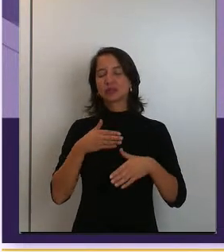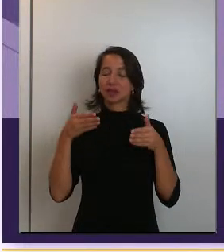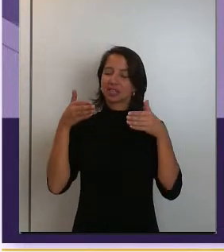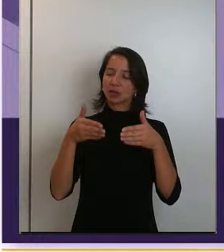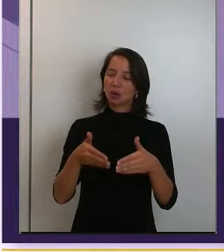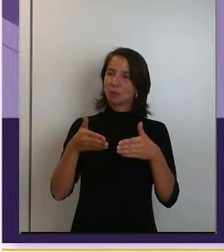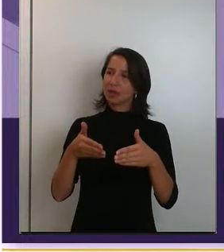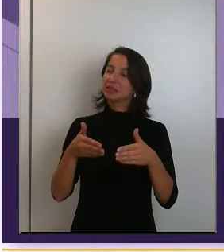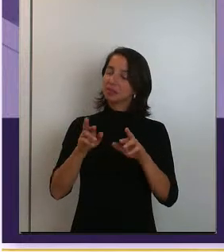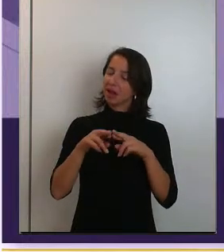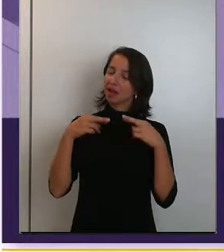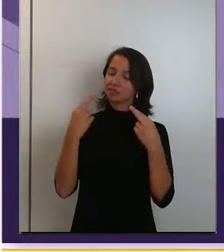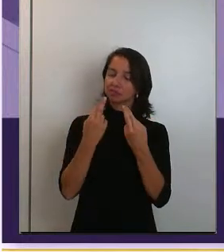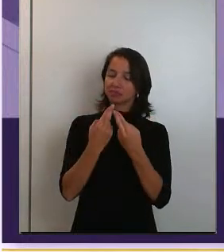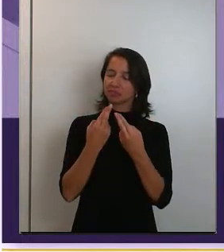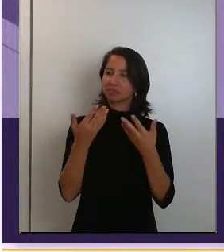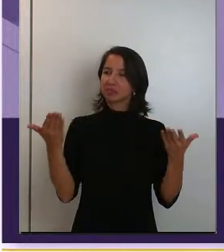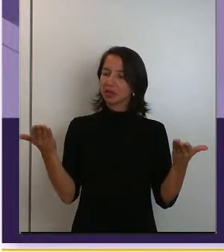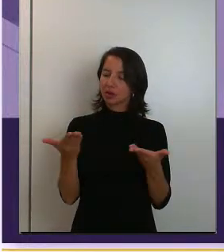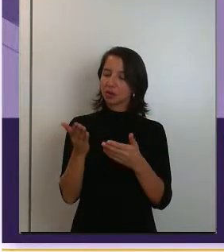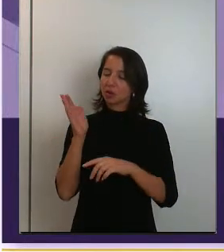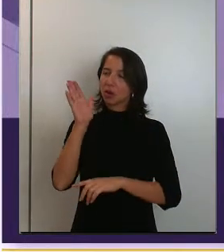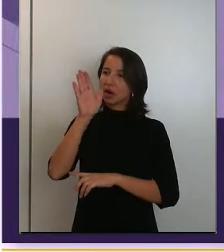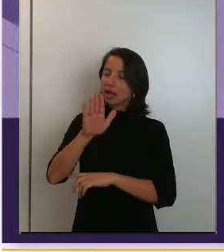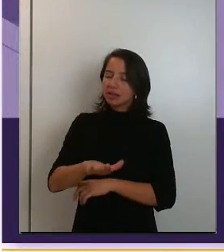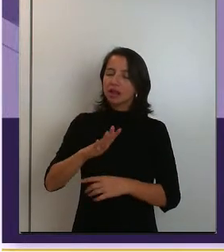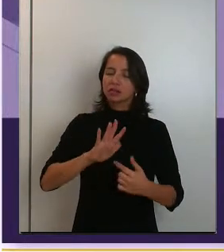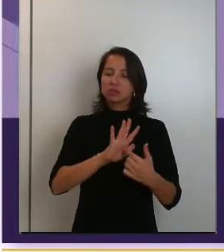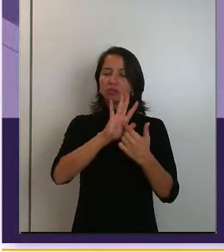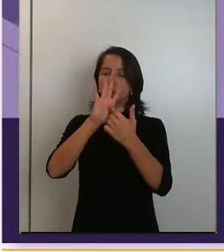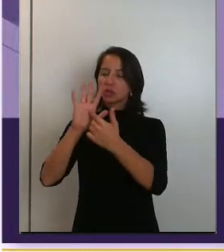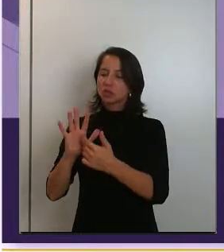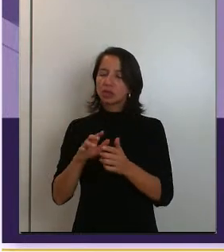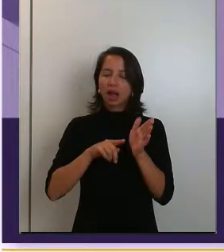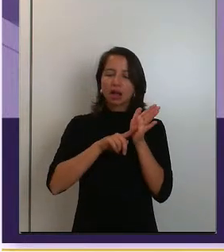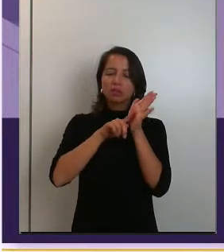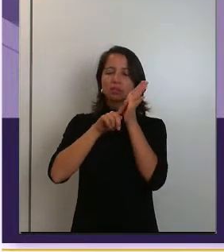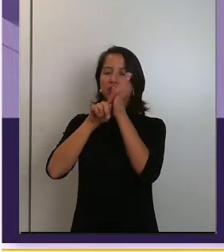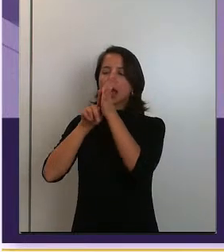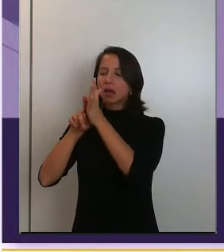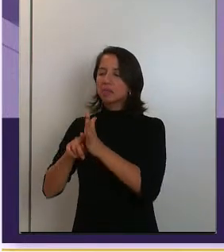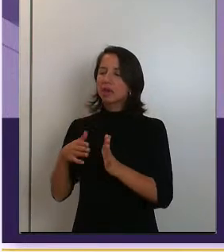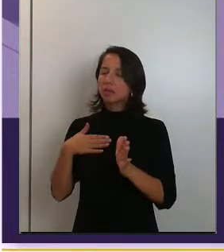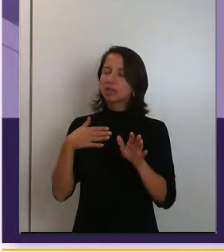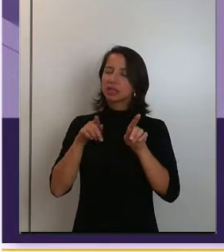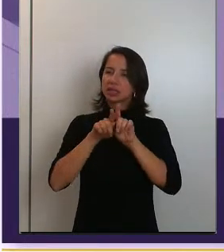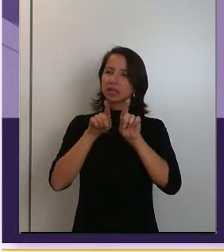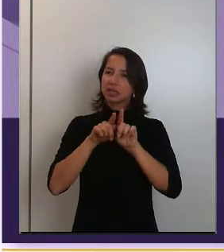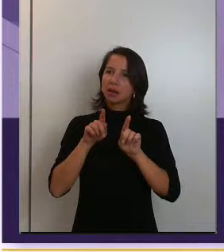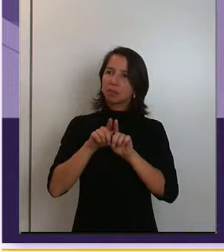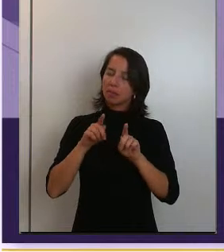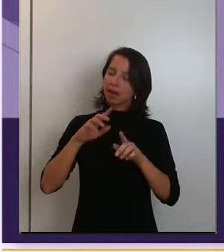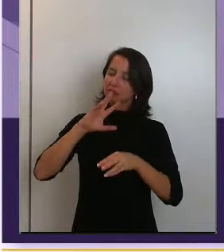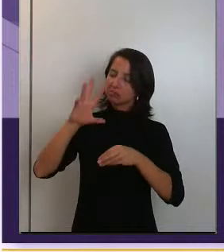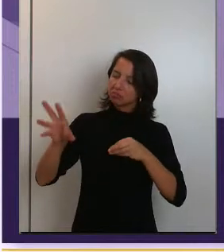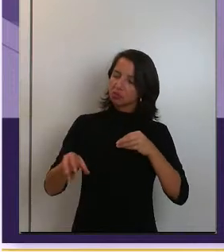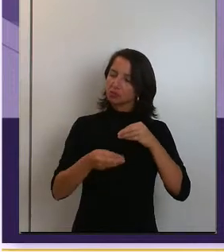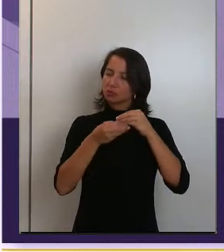pouco dos meus resultados de pesquisa e alguns resultados de pesquisa de colegas